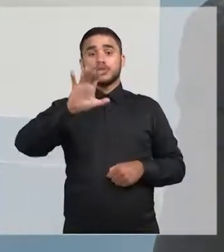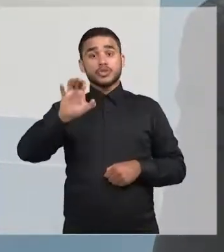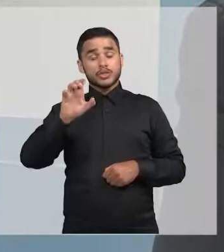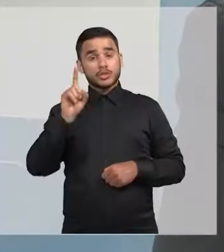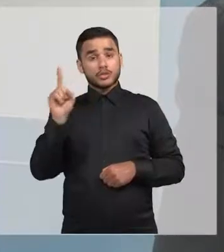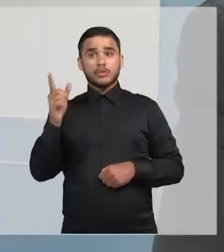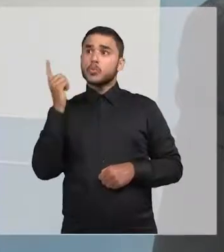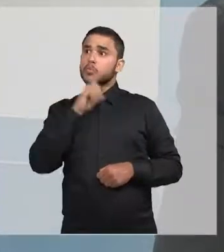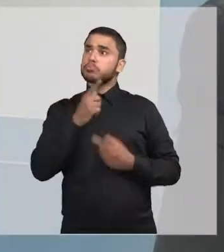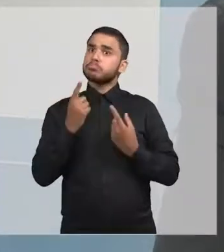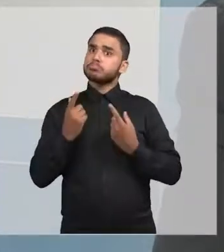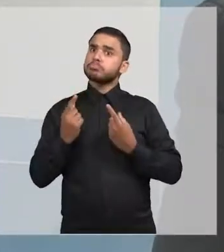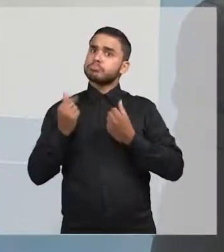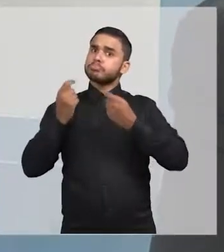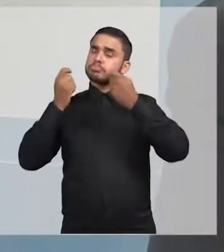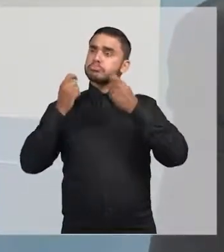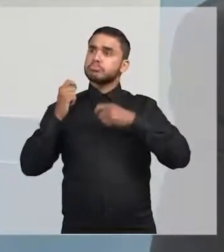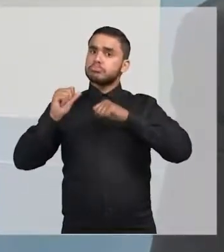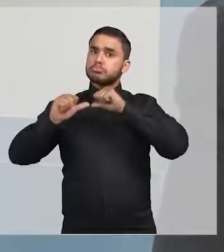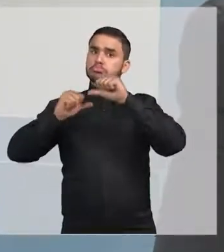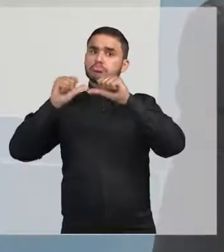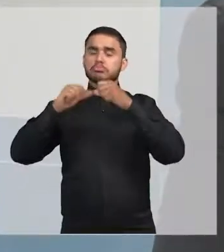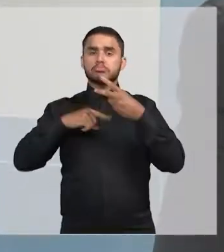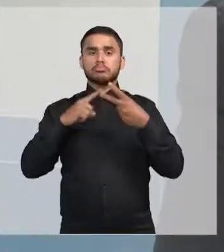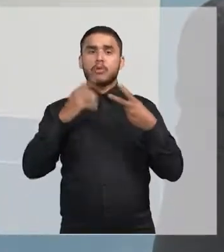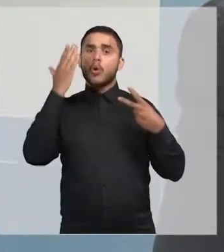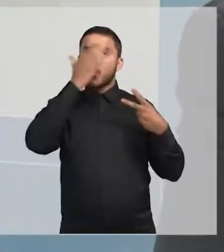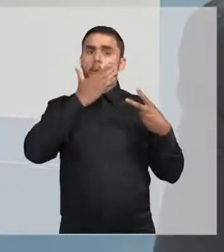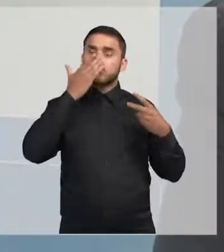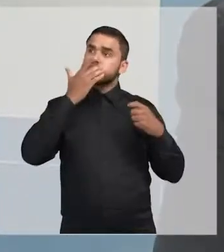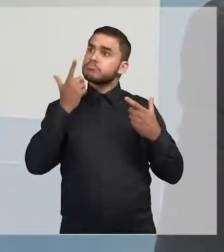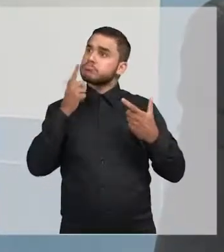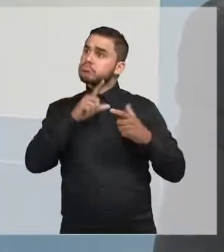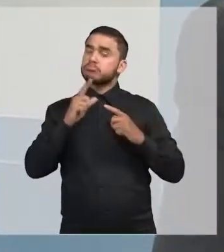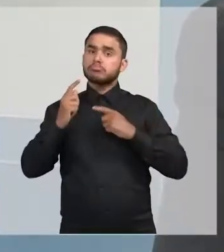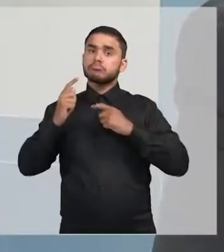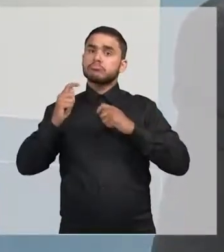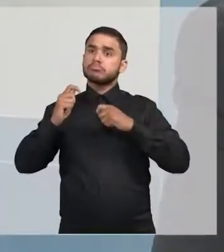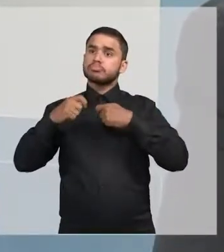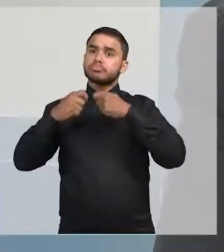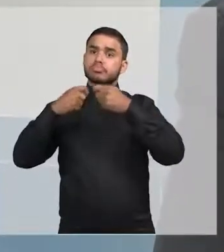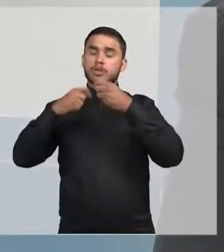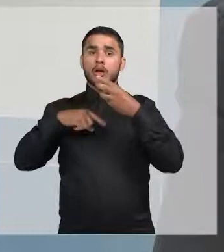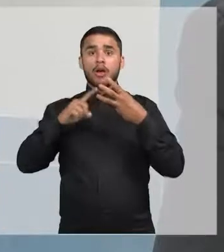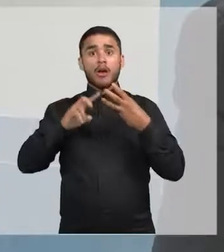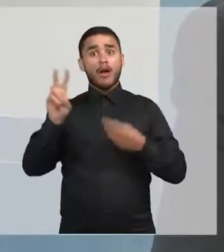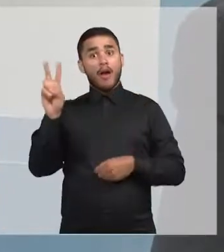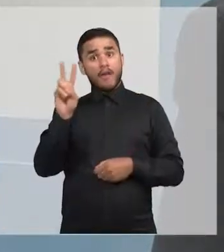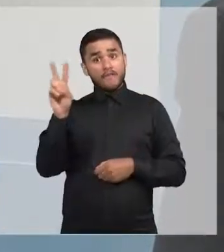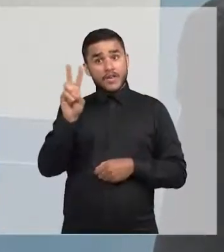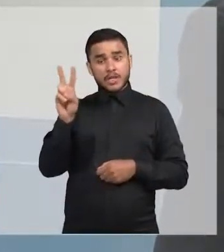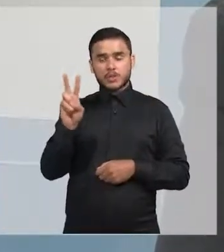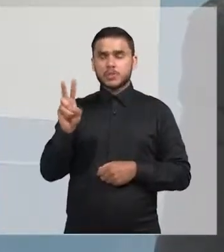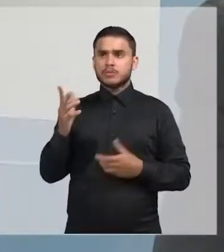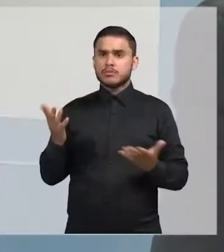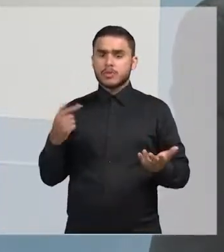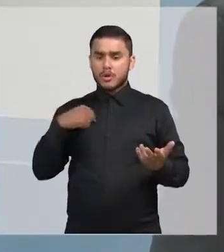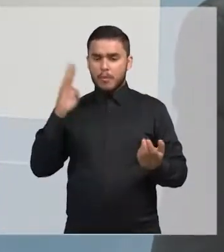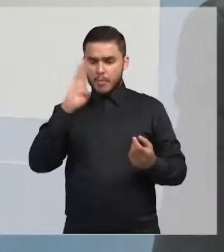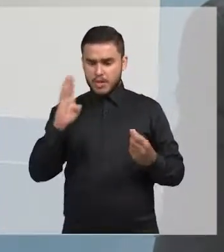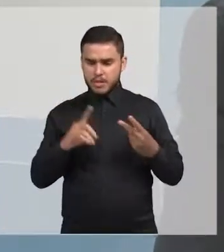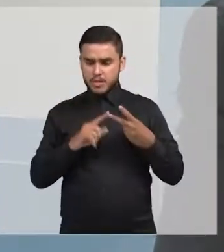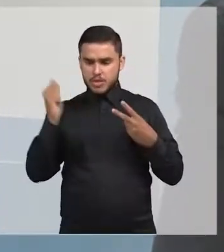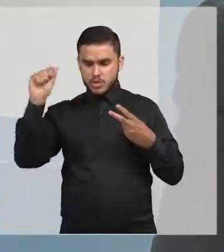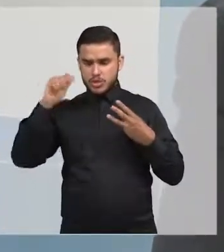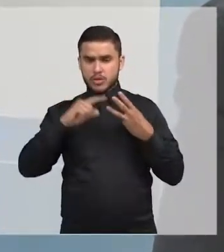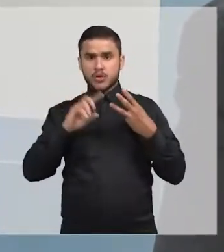lá e se deu bem sozinho. A Colômbia foi para lá também e se deu bem. A Venezuela entrou no buraco. Só tem um detalhe, Carlos Frederico. Só ficou Brasil,